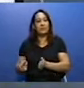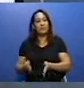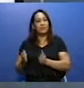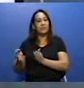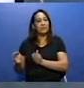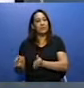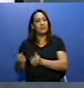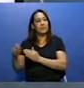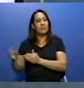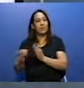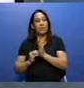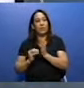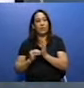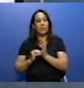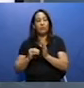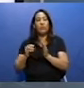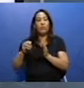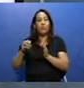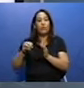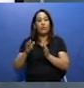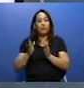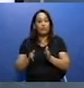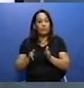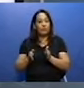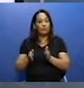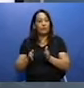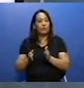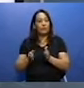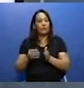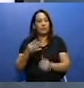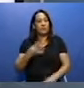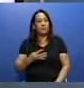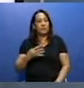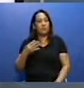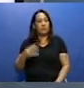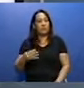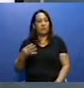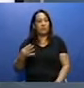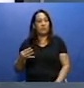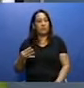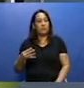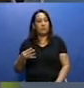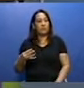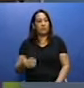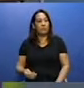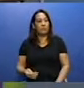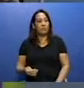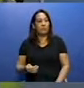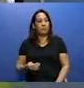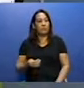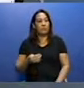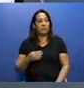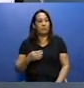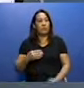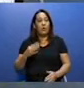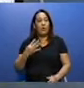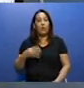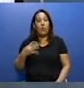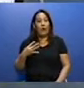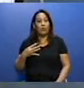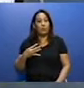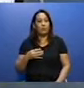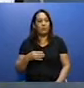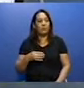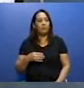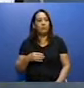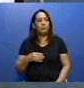do motivo, não é? Porque eu fui contando de quatro em quatro, qual é a piscadinha? Então você vai vir